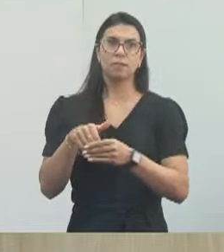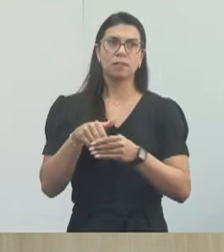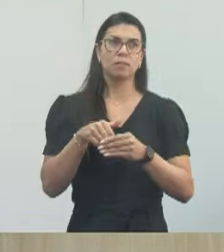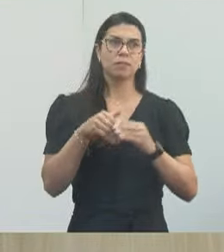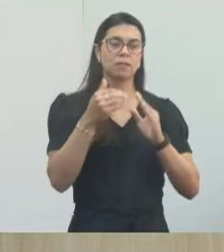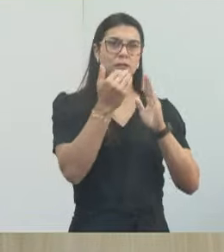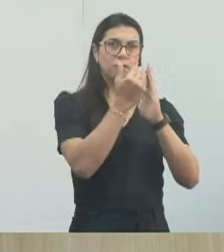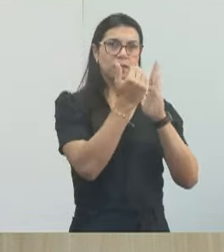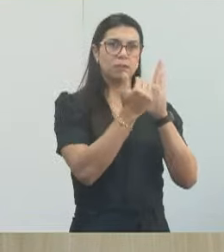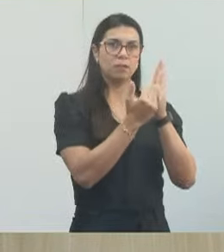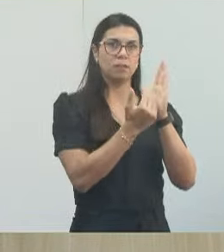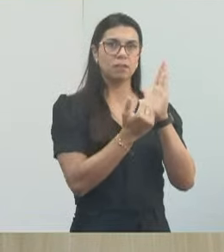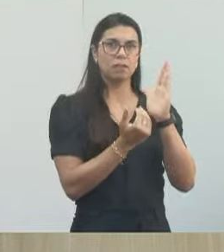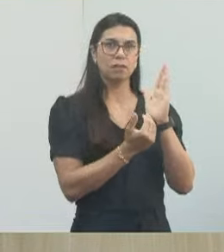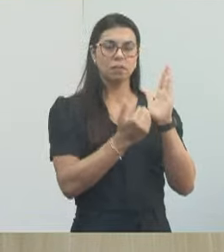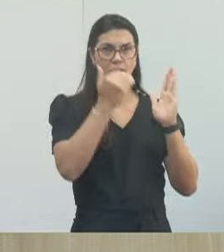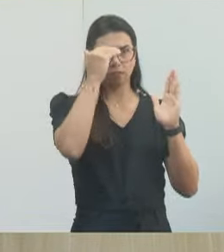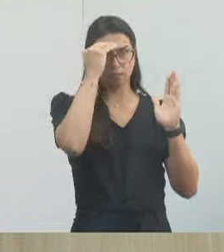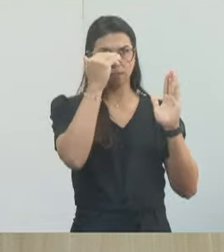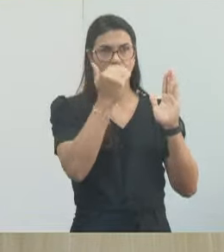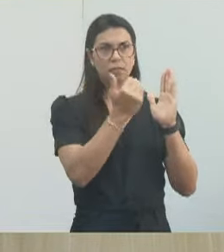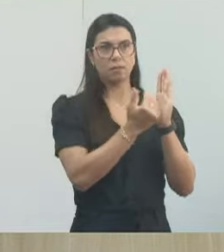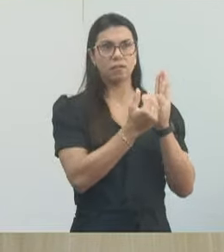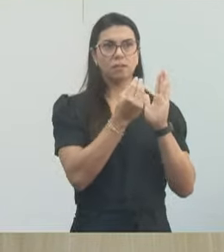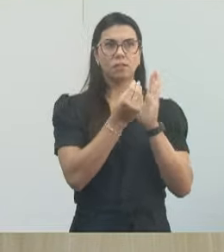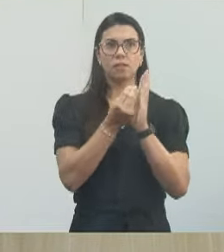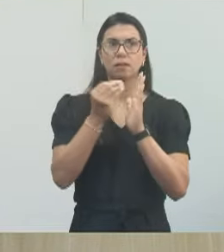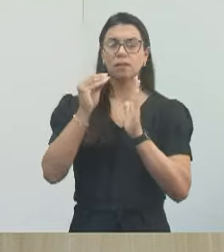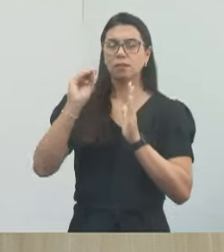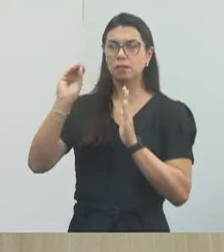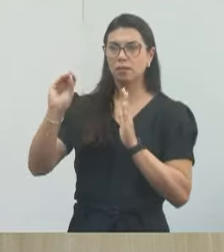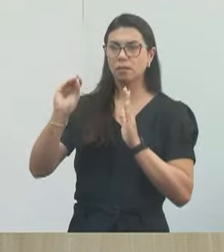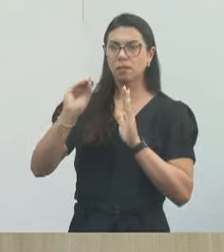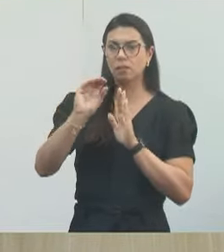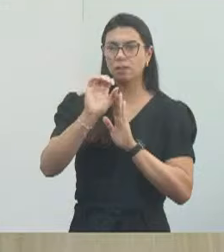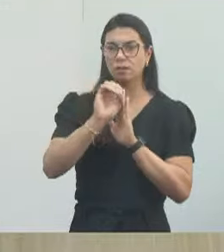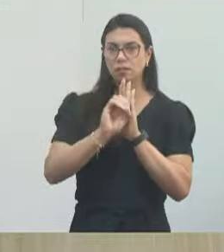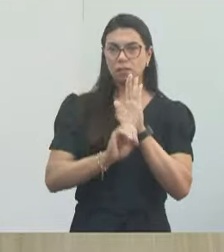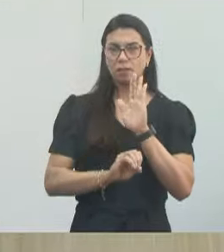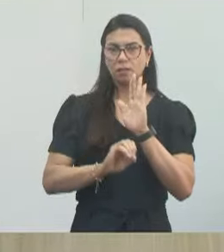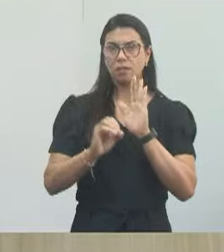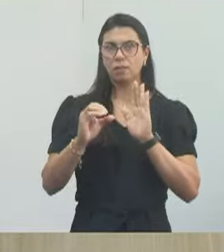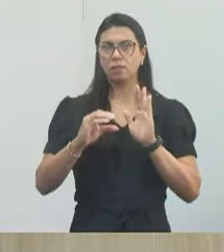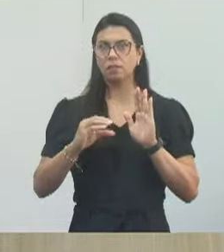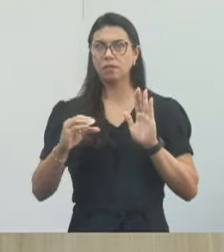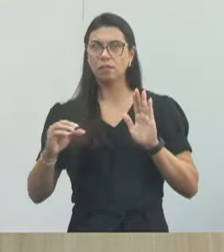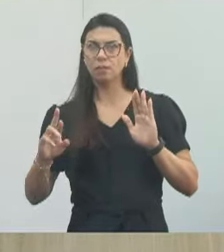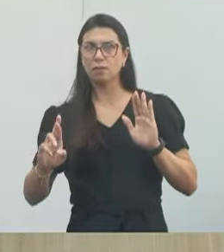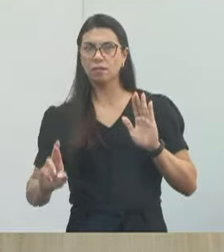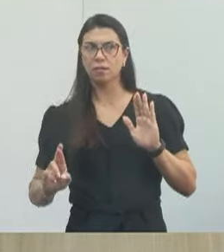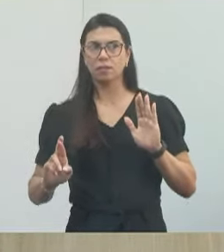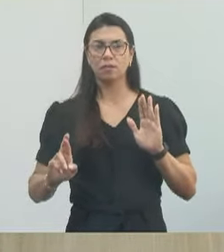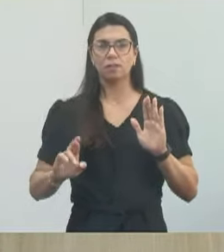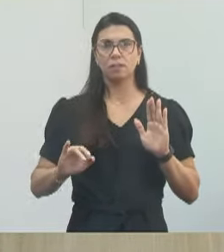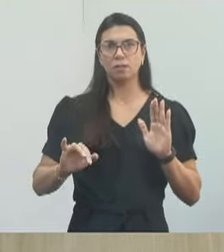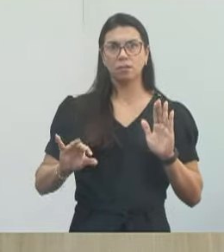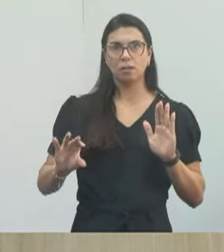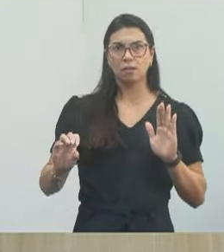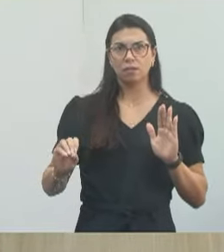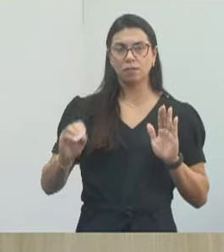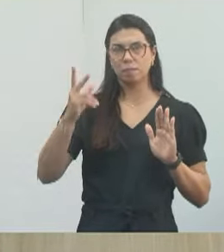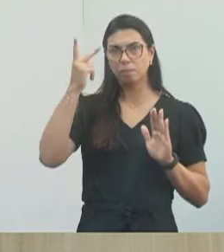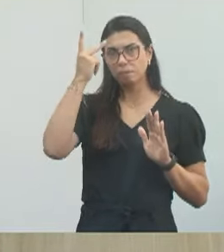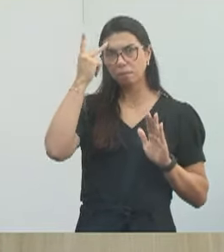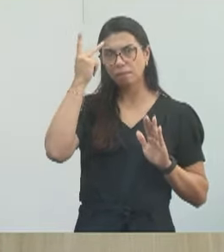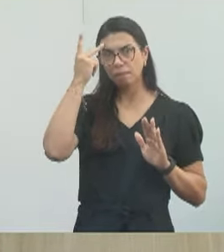cumprid as formalidades regimentais seja encaminhado ofício a CCE Rio São Paulo solicitando